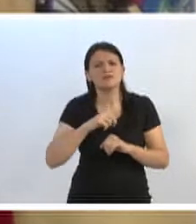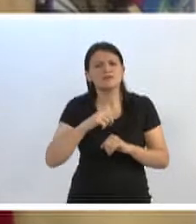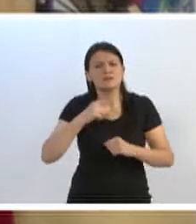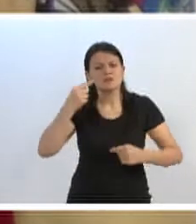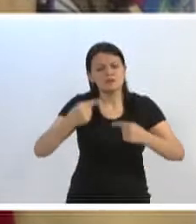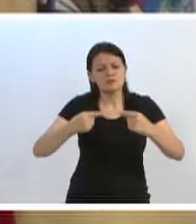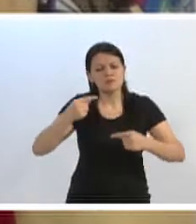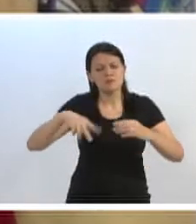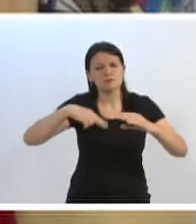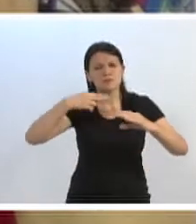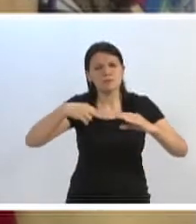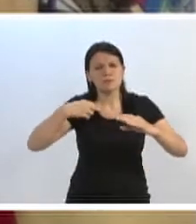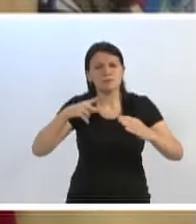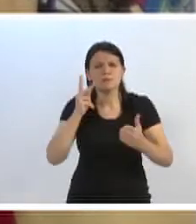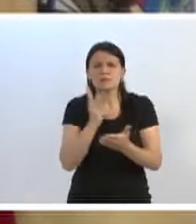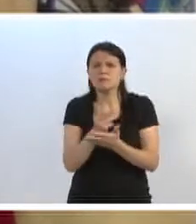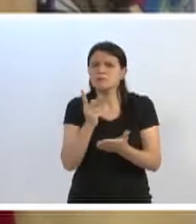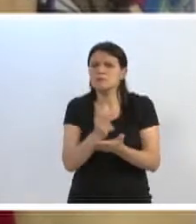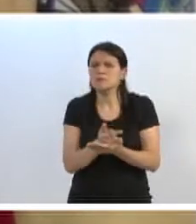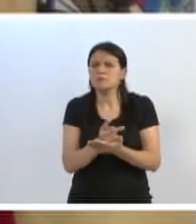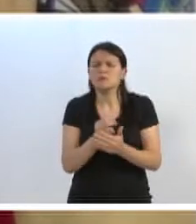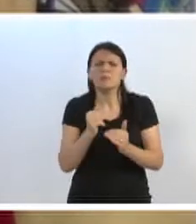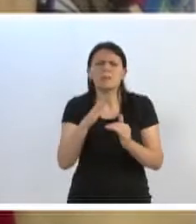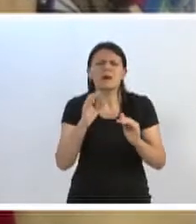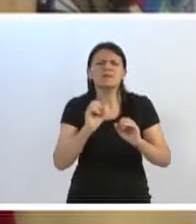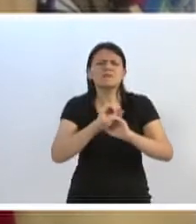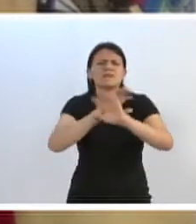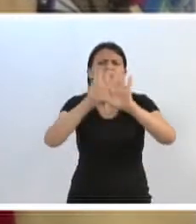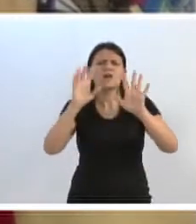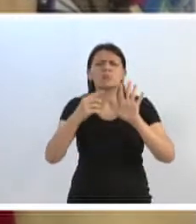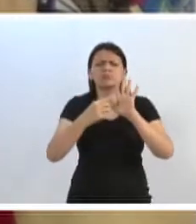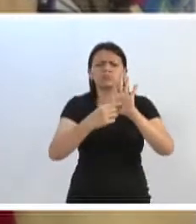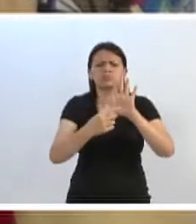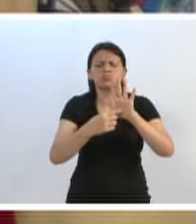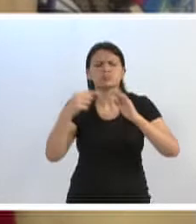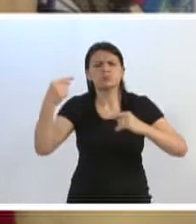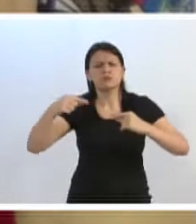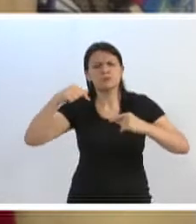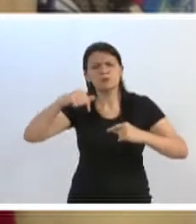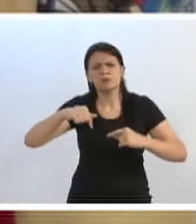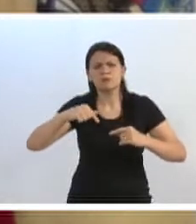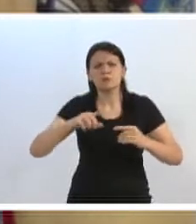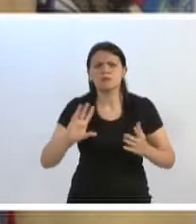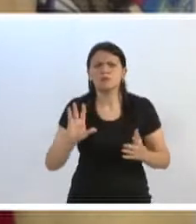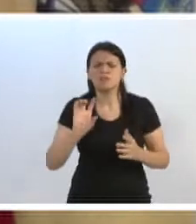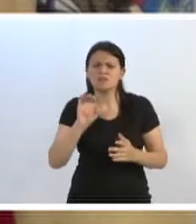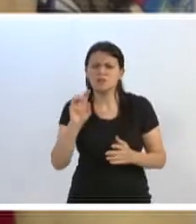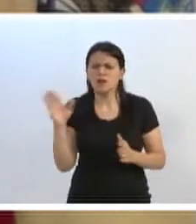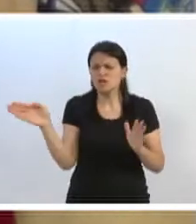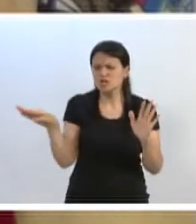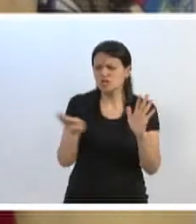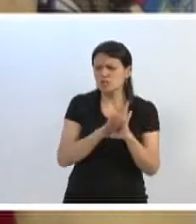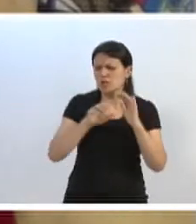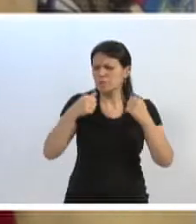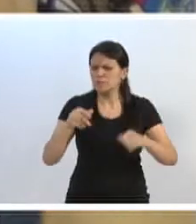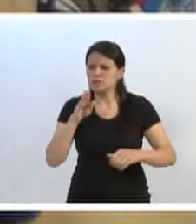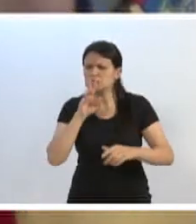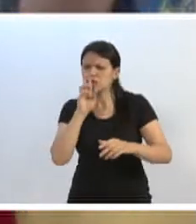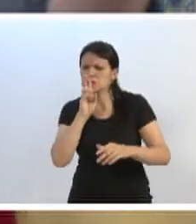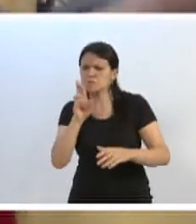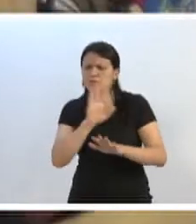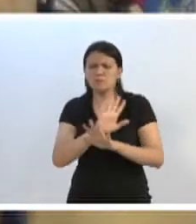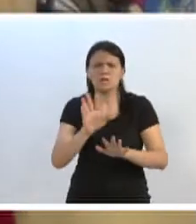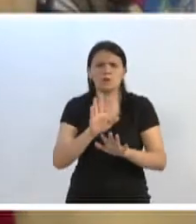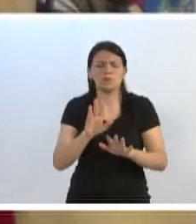discussões nessa casa, e venho batendo muito, com mais transparência, vereador Caminha, discussões aqui que não venham goela abaixo, requerimentos que sejam respondidos,